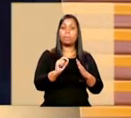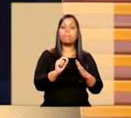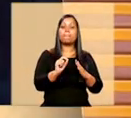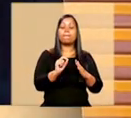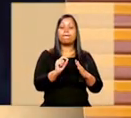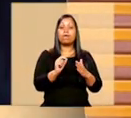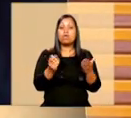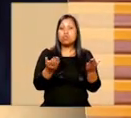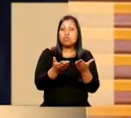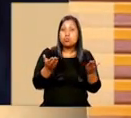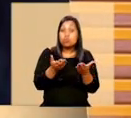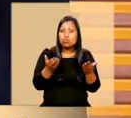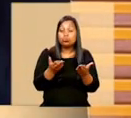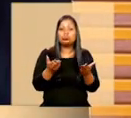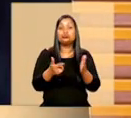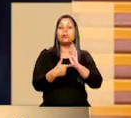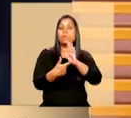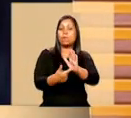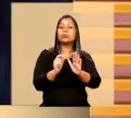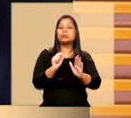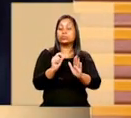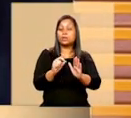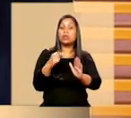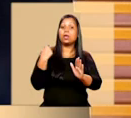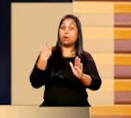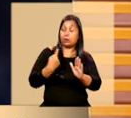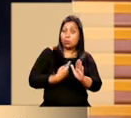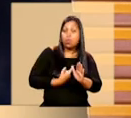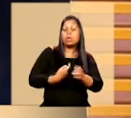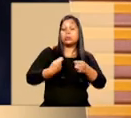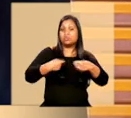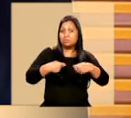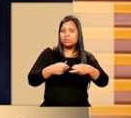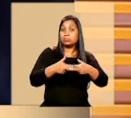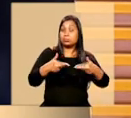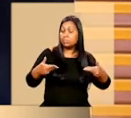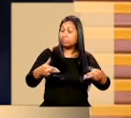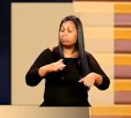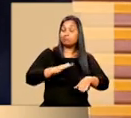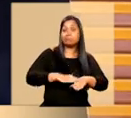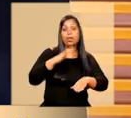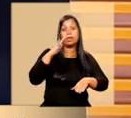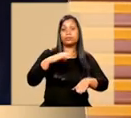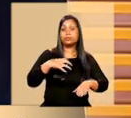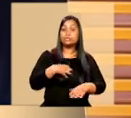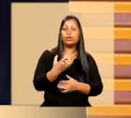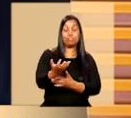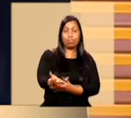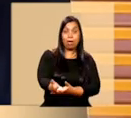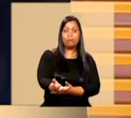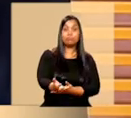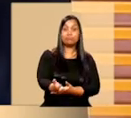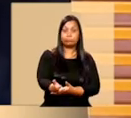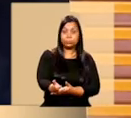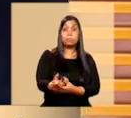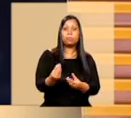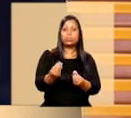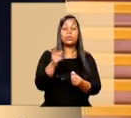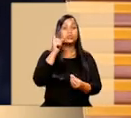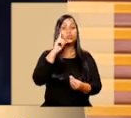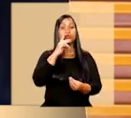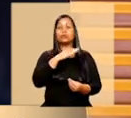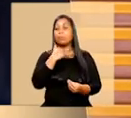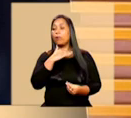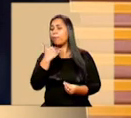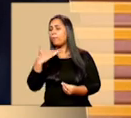saber que hoje os dados mostram que a nossa chance de precisar de um órgão é maior do que a de doar. Então morrem